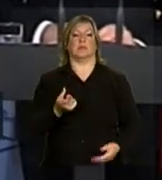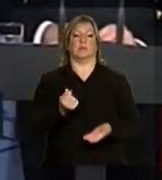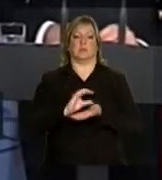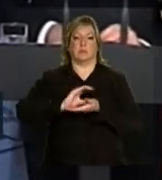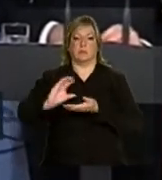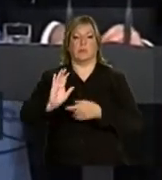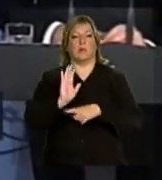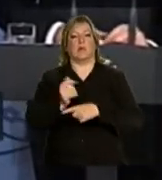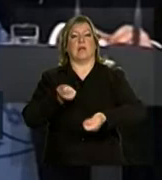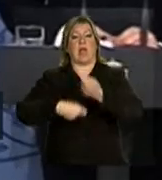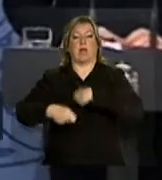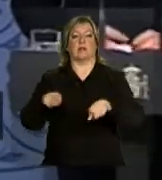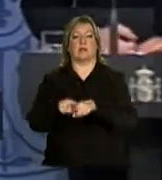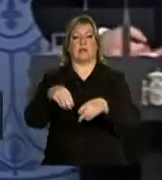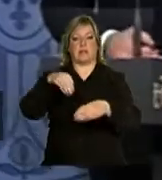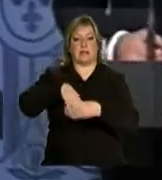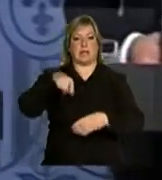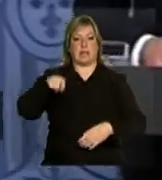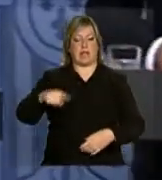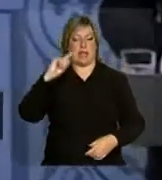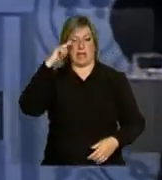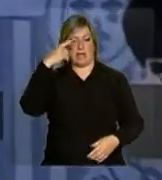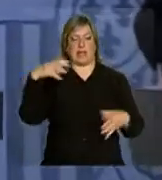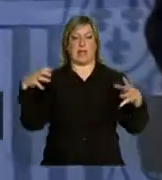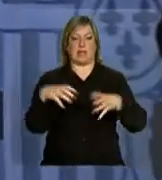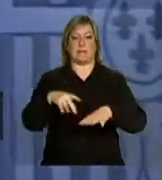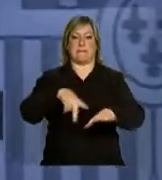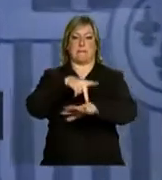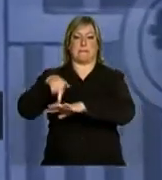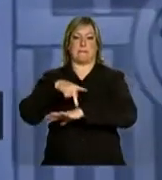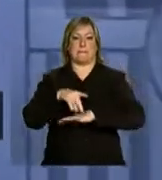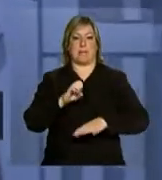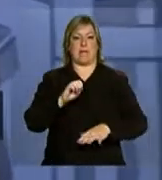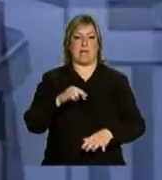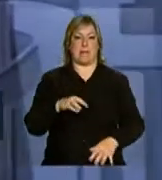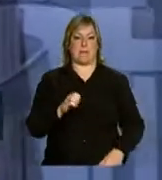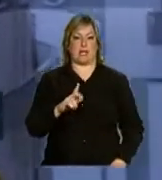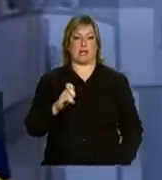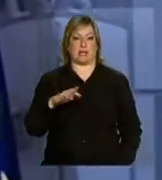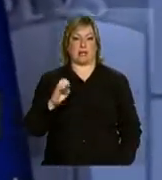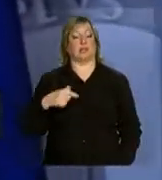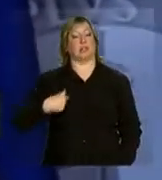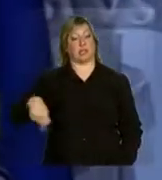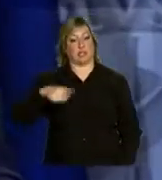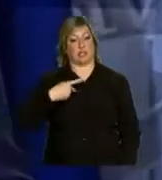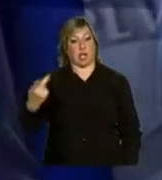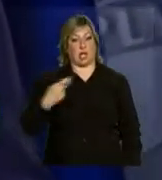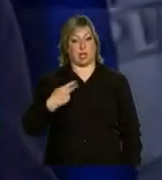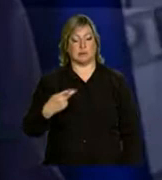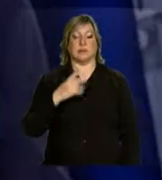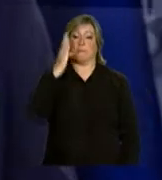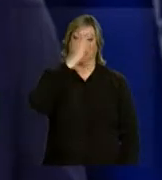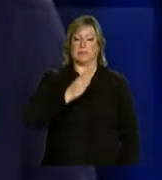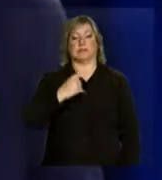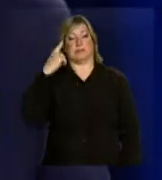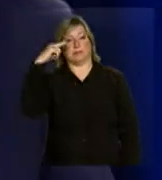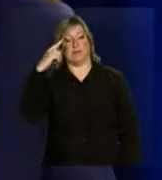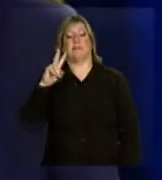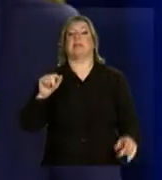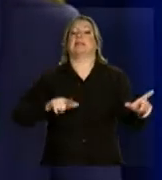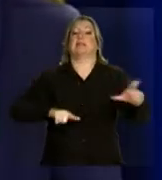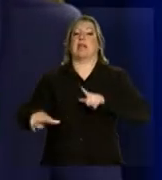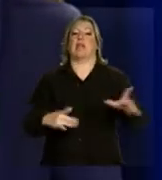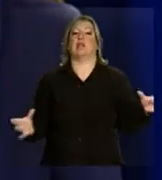Espanha entre os países emergentes. Nós, Espanha e Brasil, vamos trabalhar juntos para aumentar